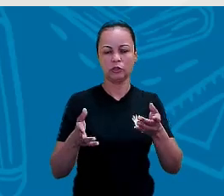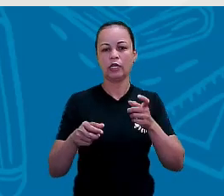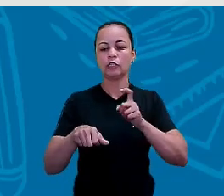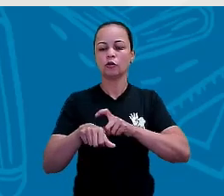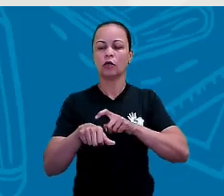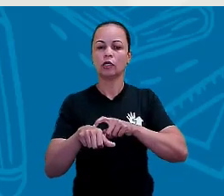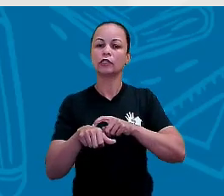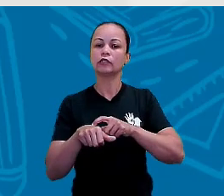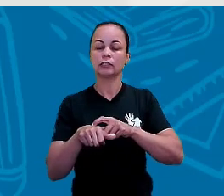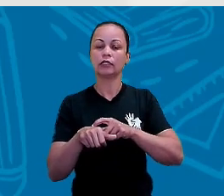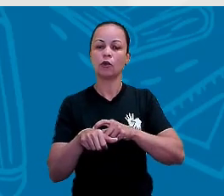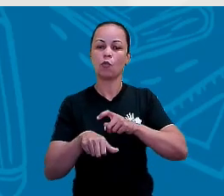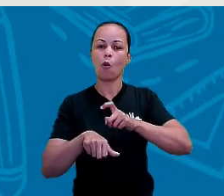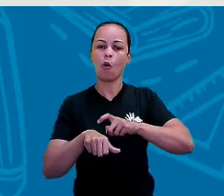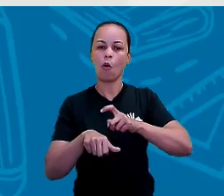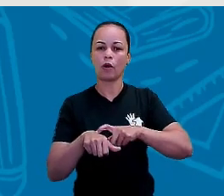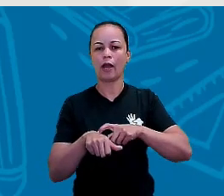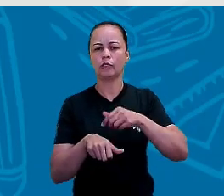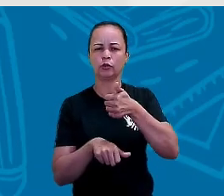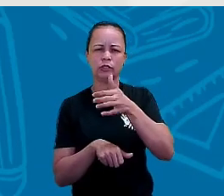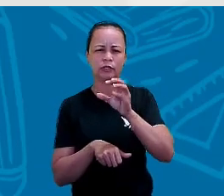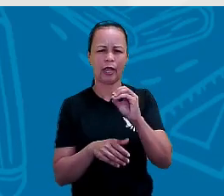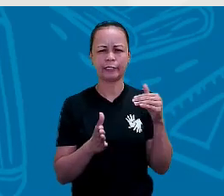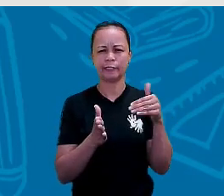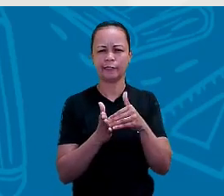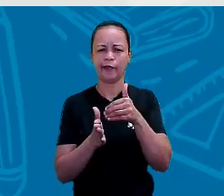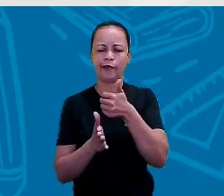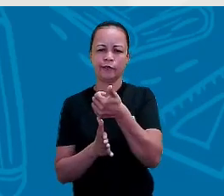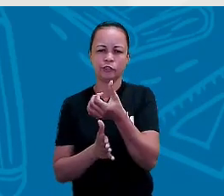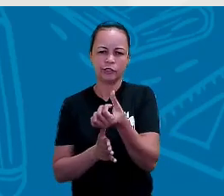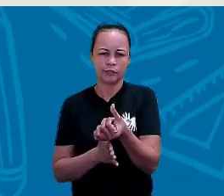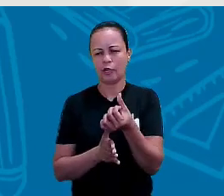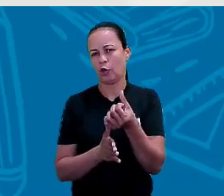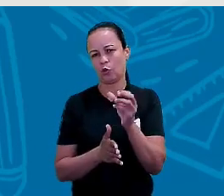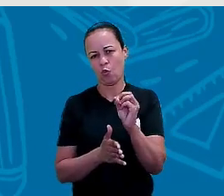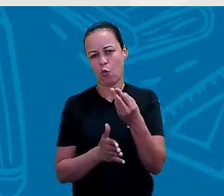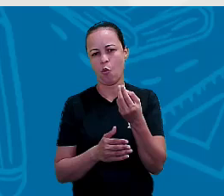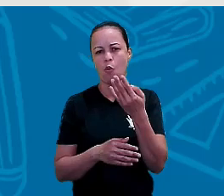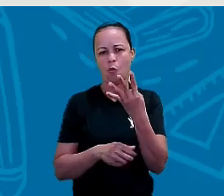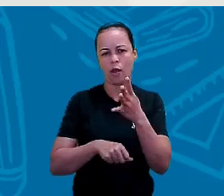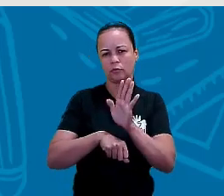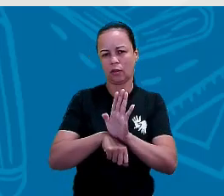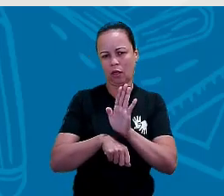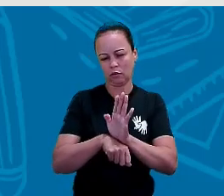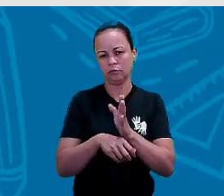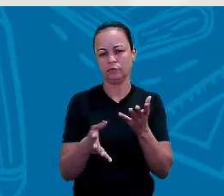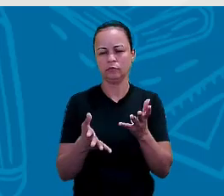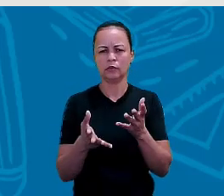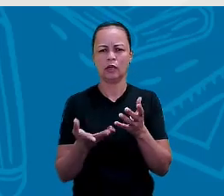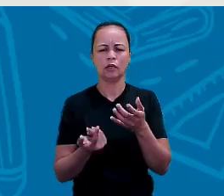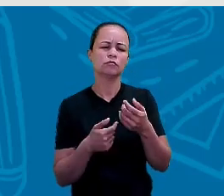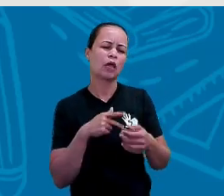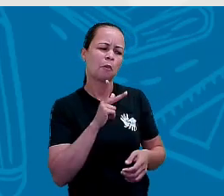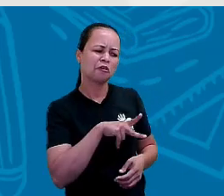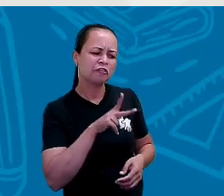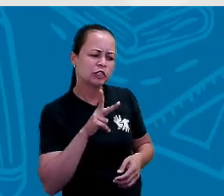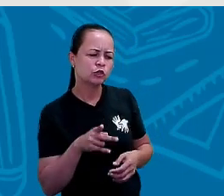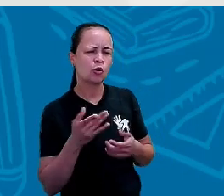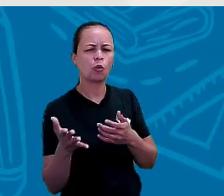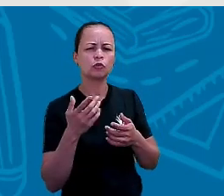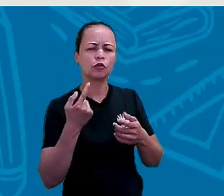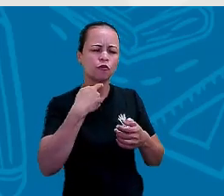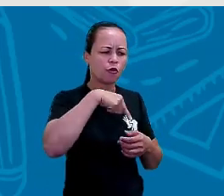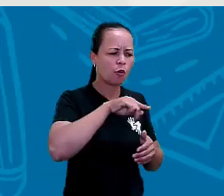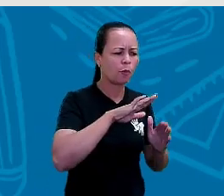horários inapropriados. Aí você diz, mas professor, mas no meu trajeto da escola para casa, de casa para a escola, quando